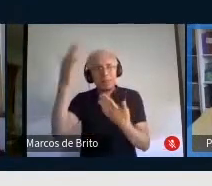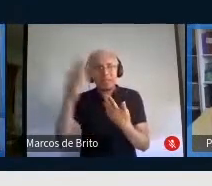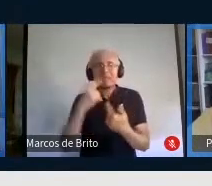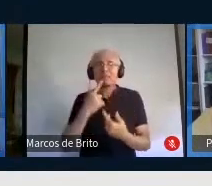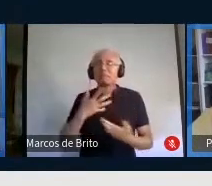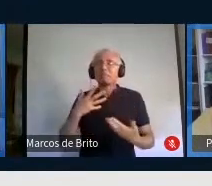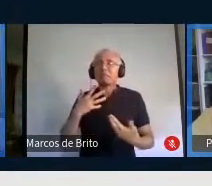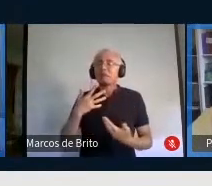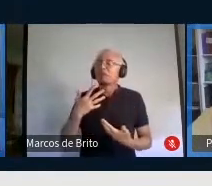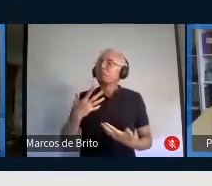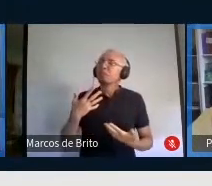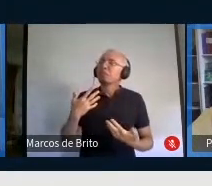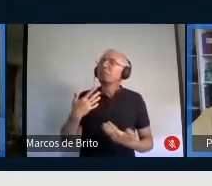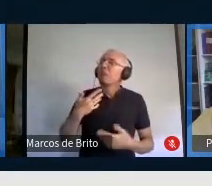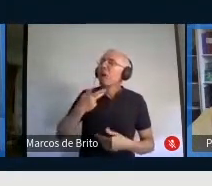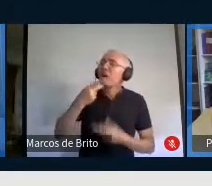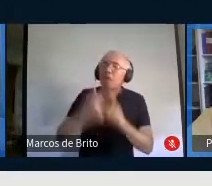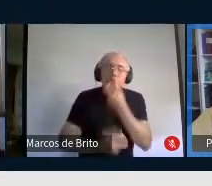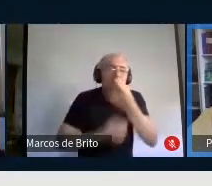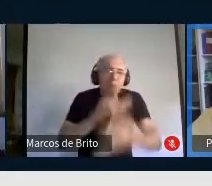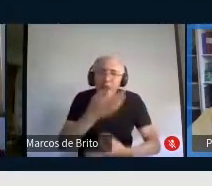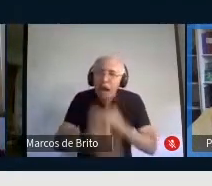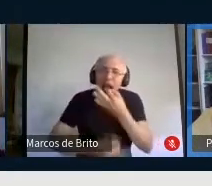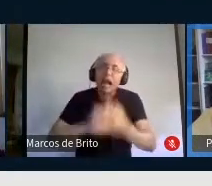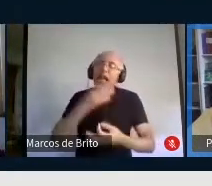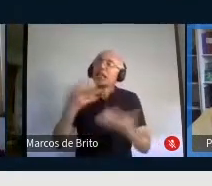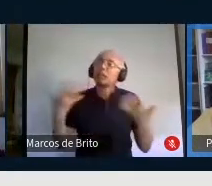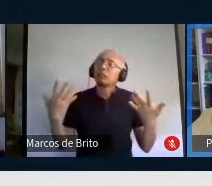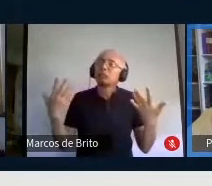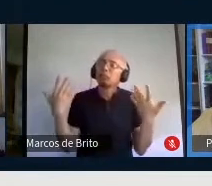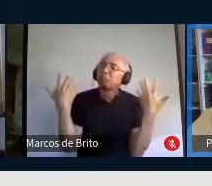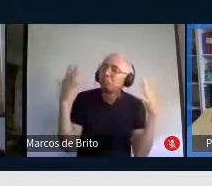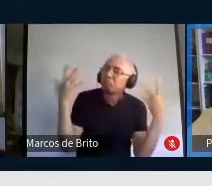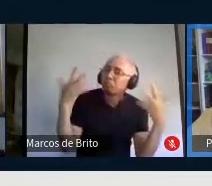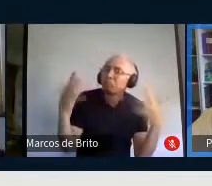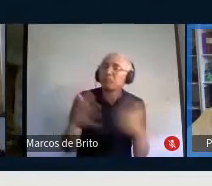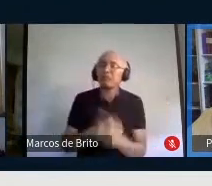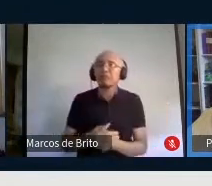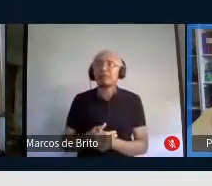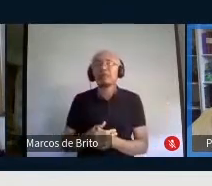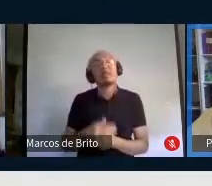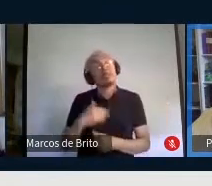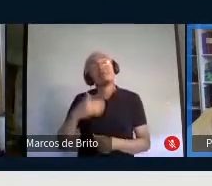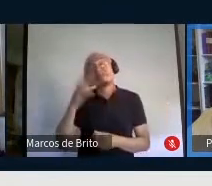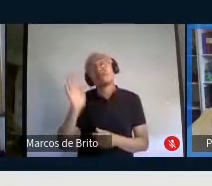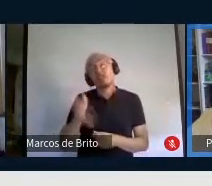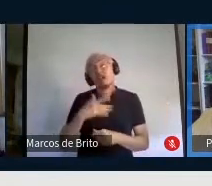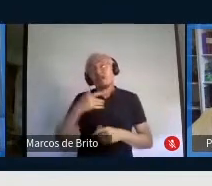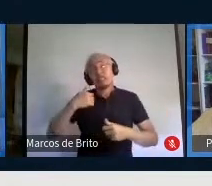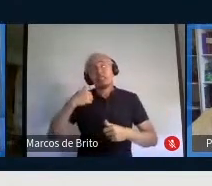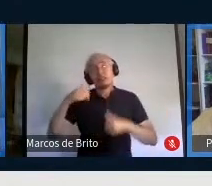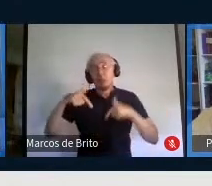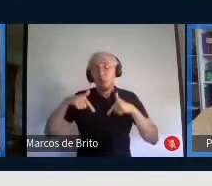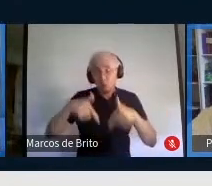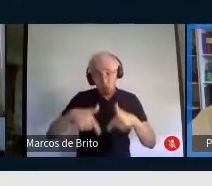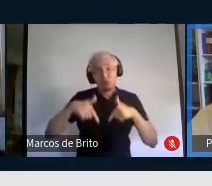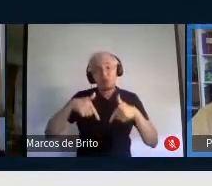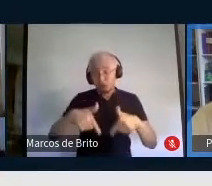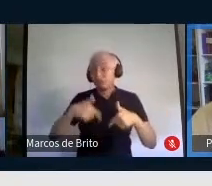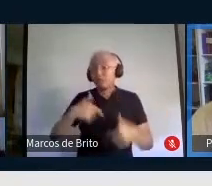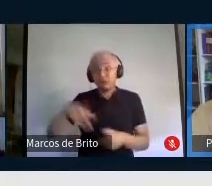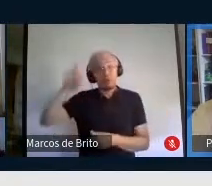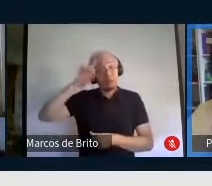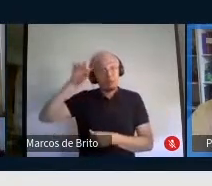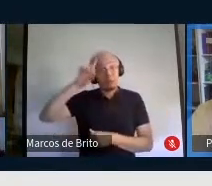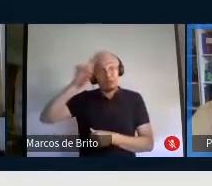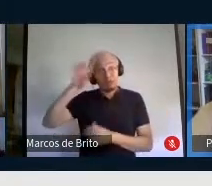elogios. Como eu já disse, a gente está numa luta constante de construção diária. Então, às vezes,